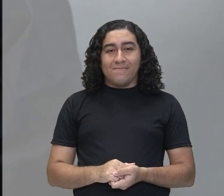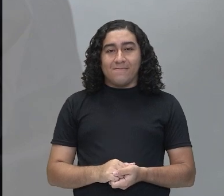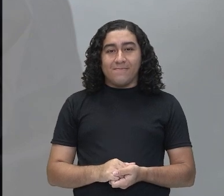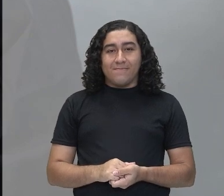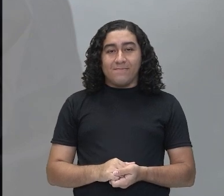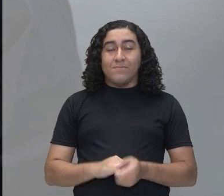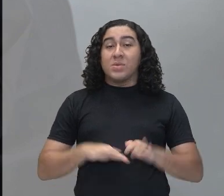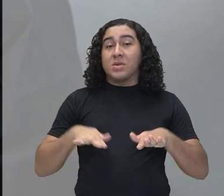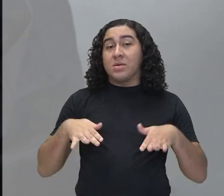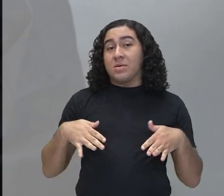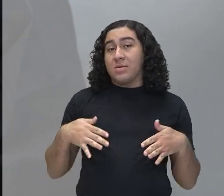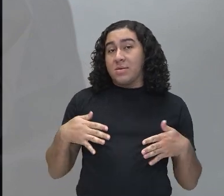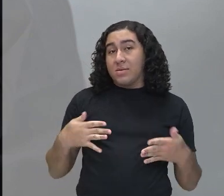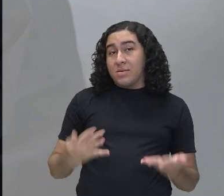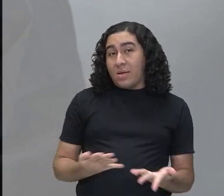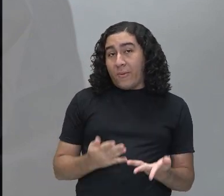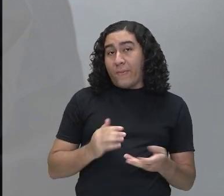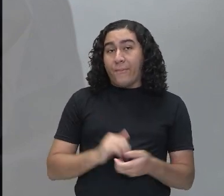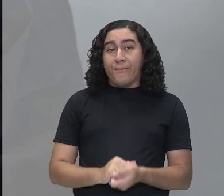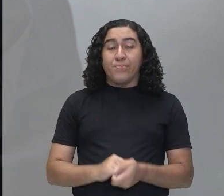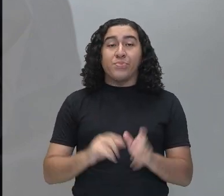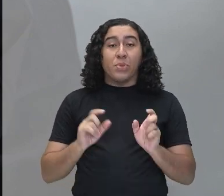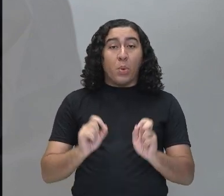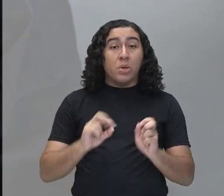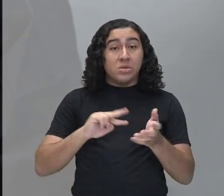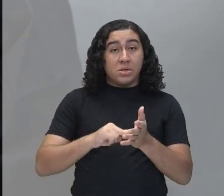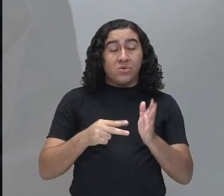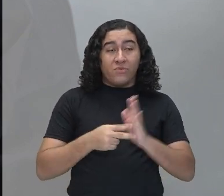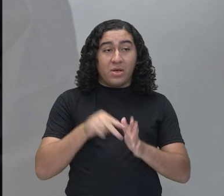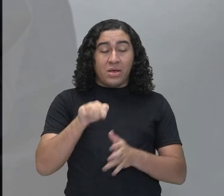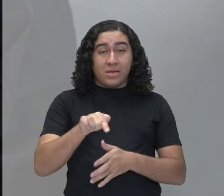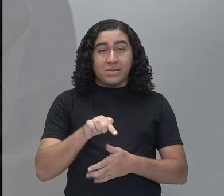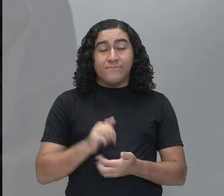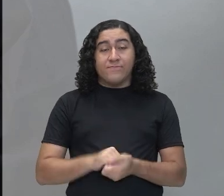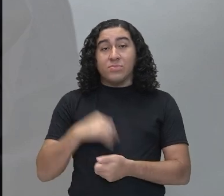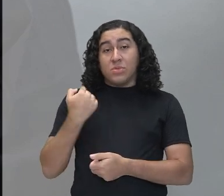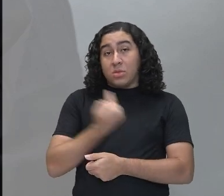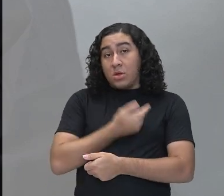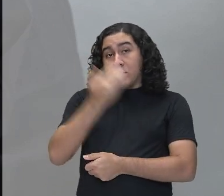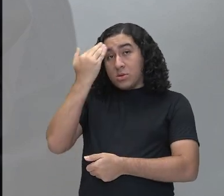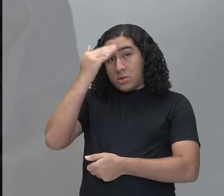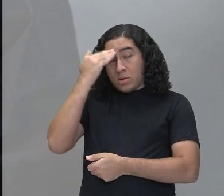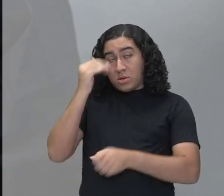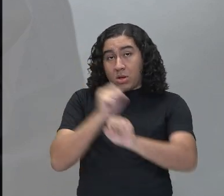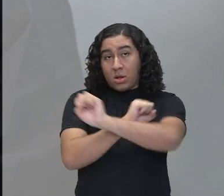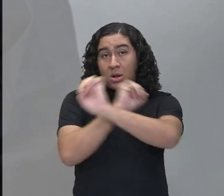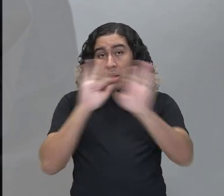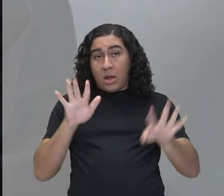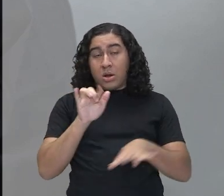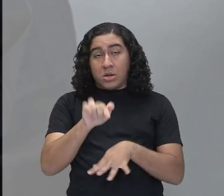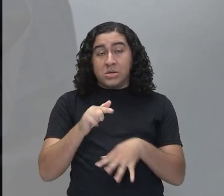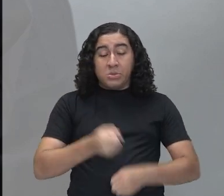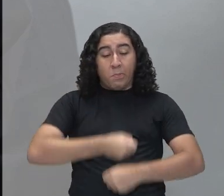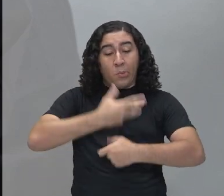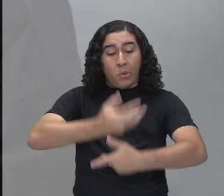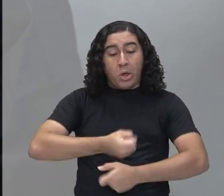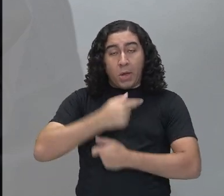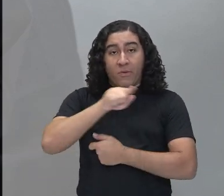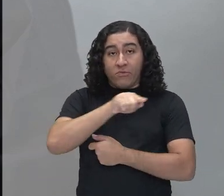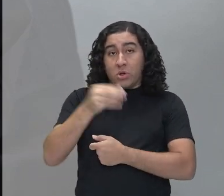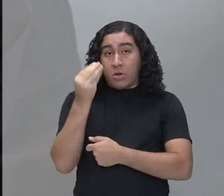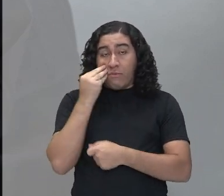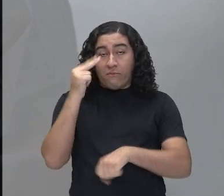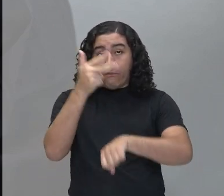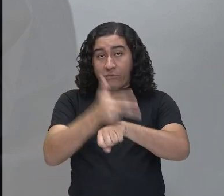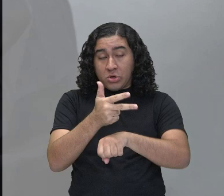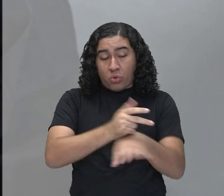Então, do que se trata, né? Então, nós vamos ver que esse poema que vocês irão ouvir, né, se